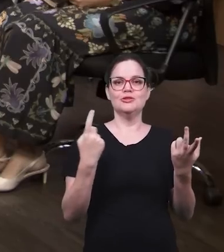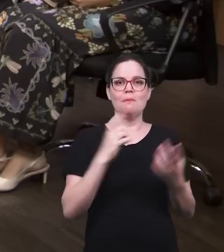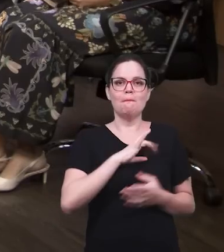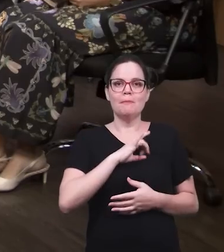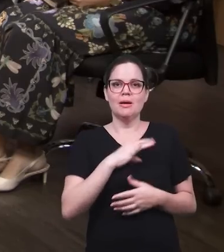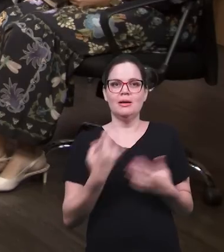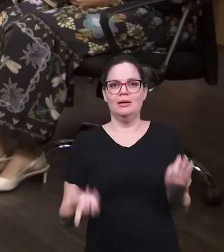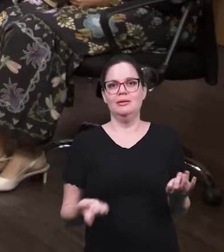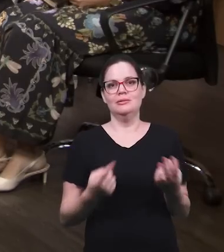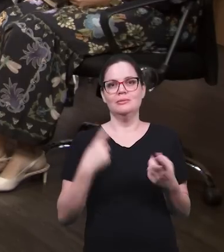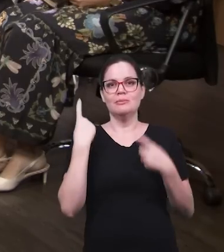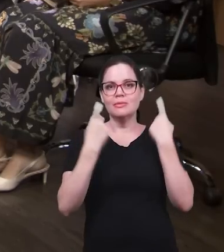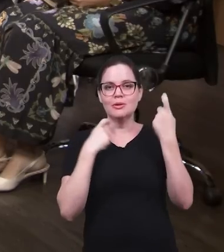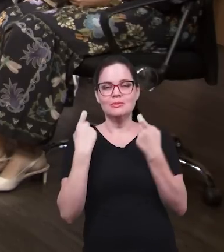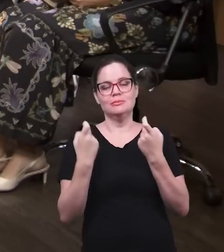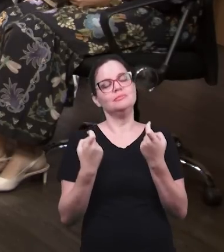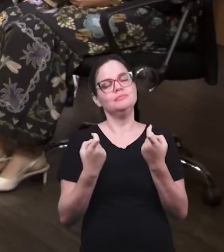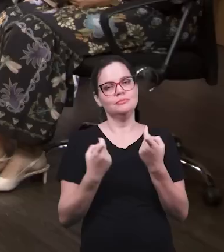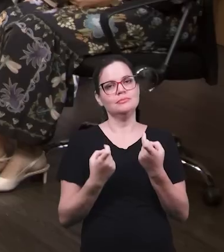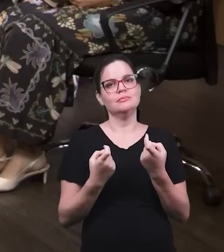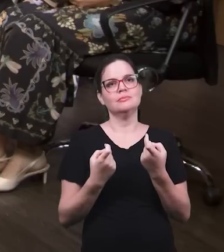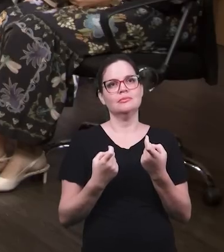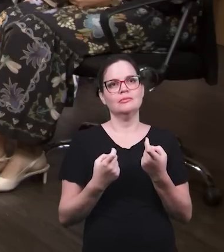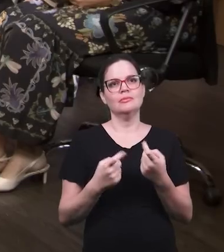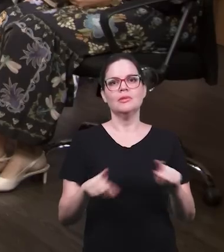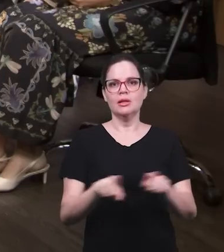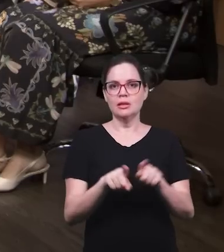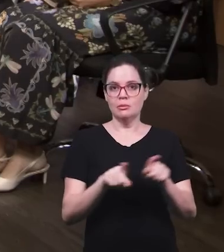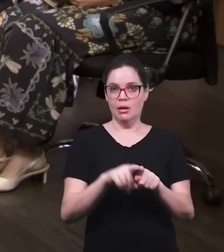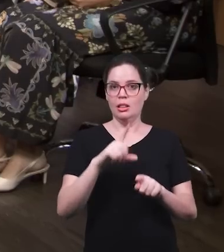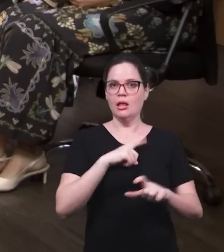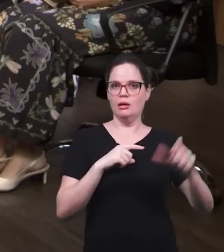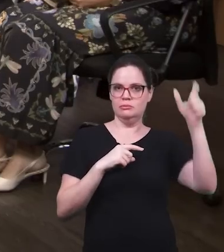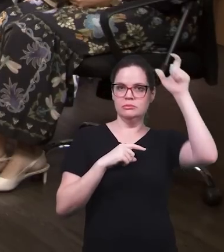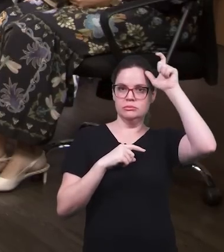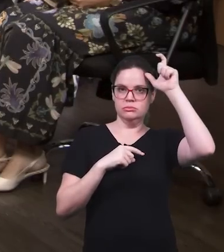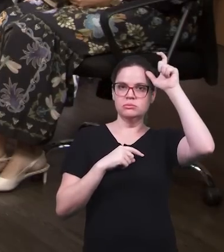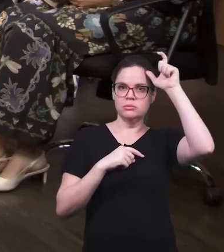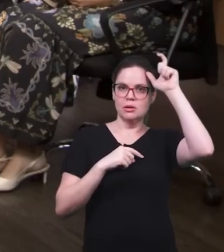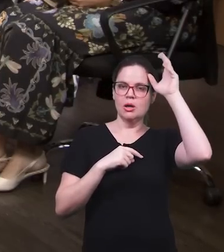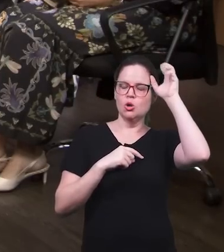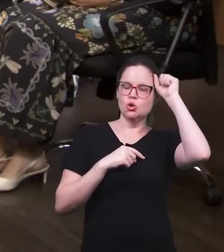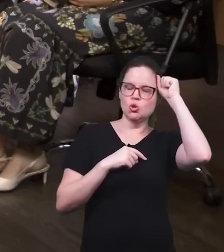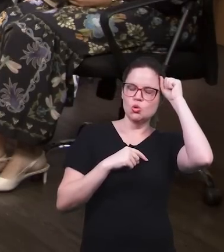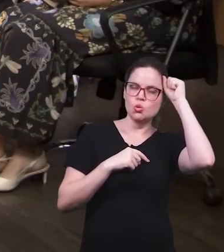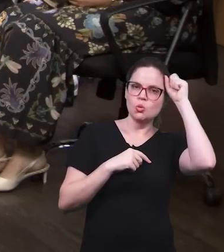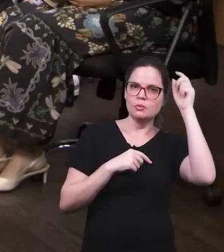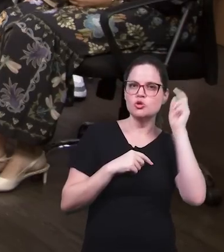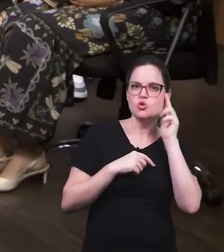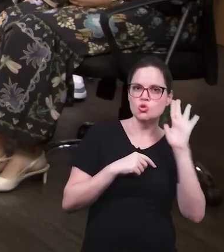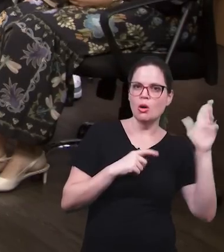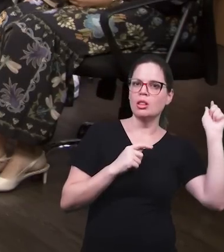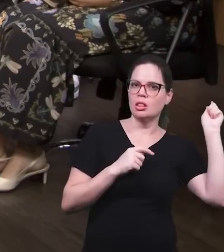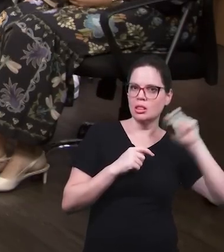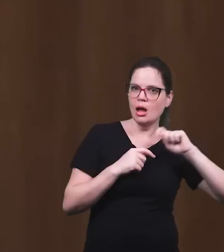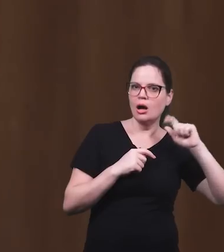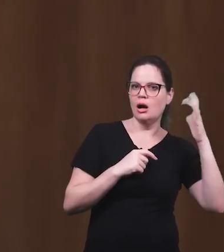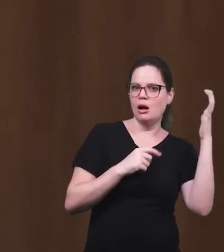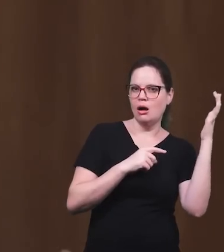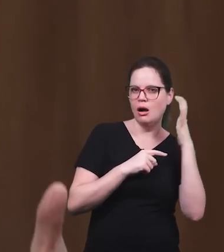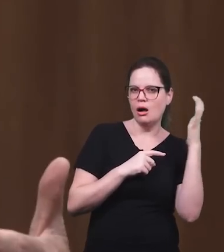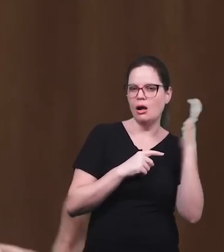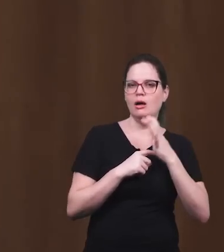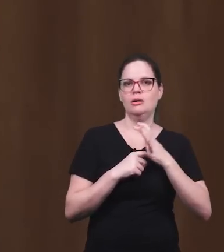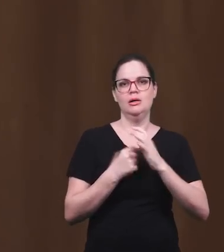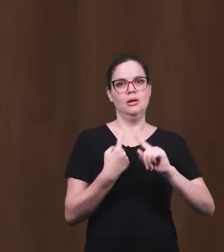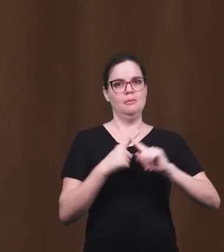ocupações. É possível também haver sonhos também de procedência maligna. Por isso que tem que consultar.